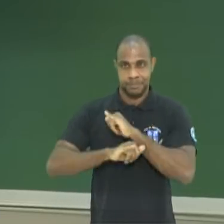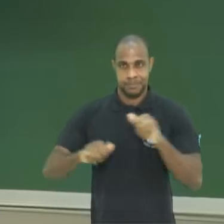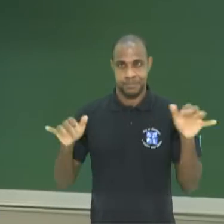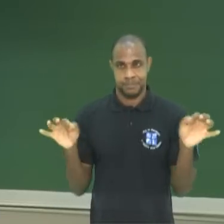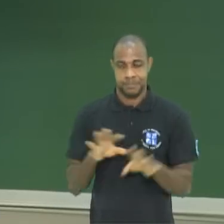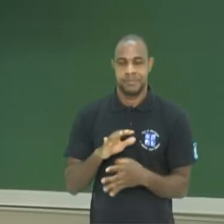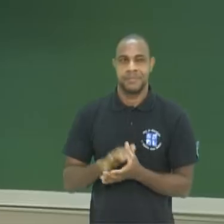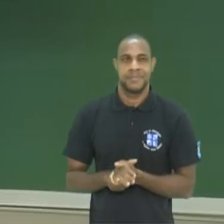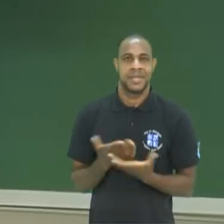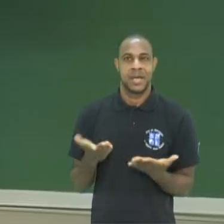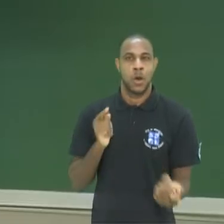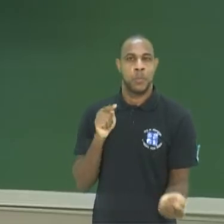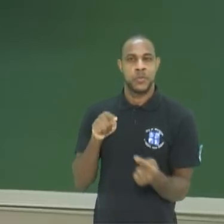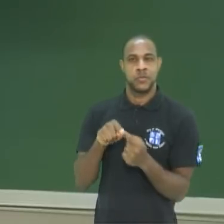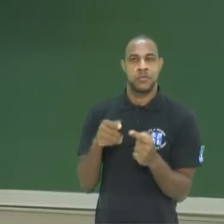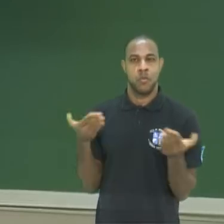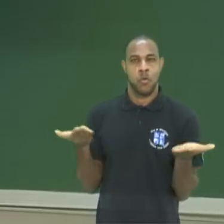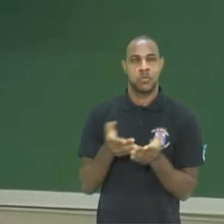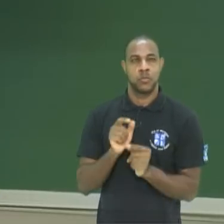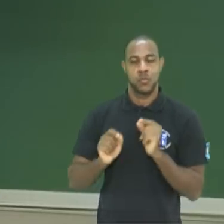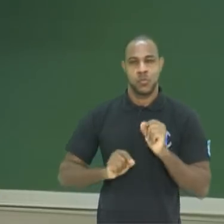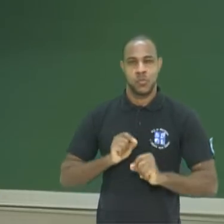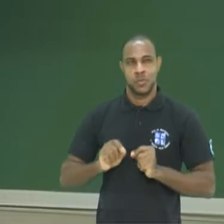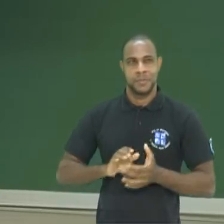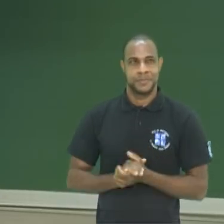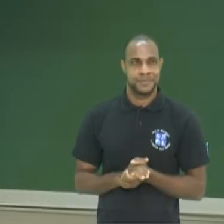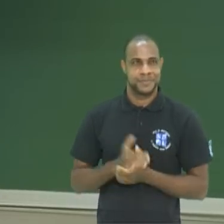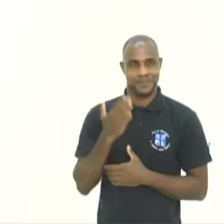vamos aos nossos objetivos. Olha só.